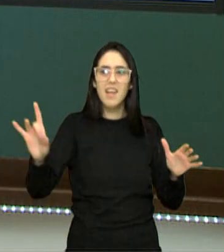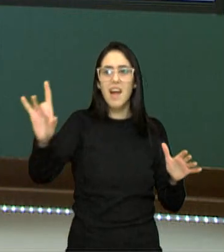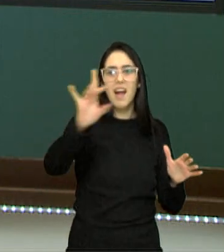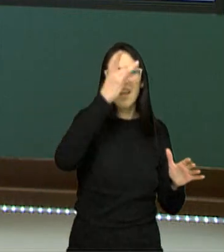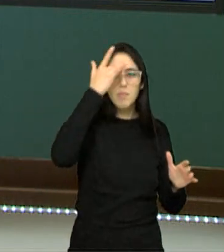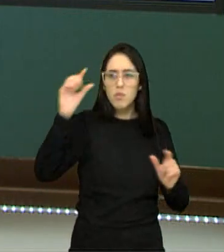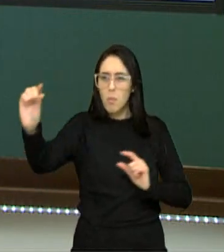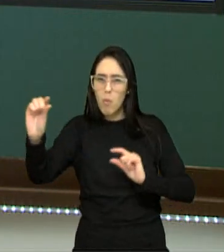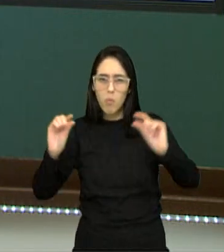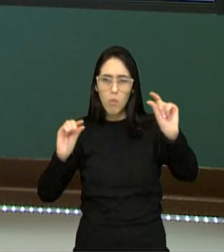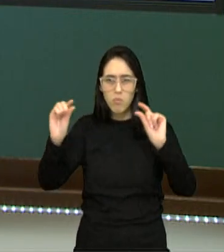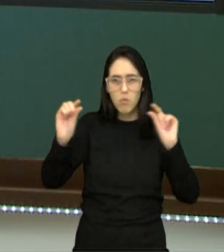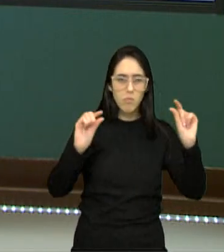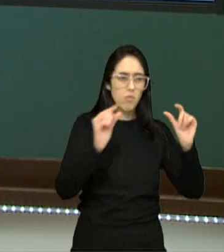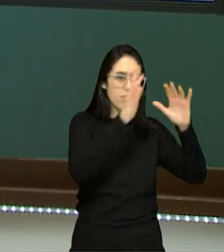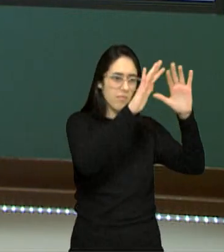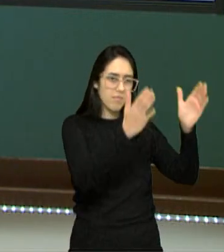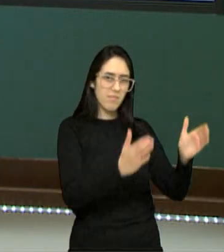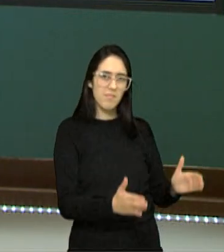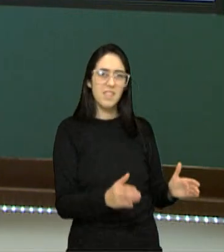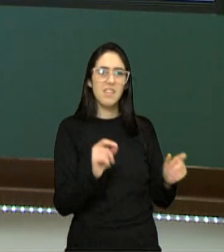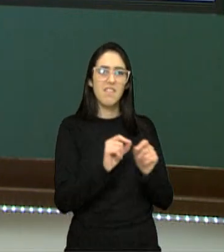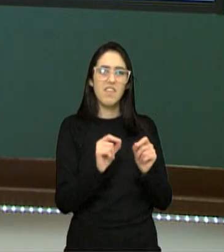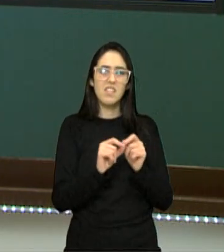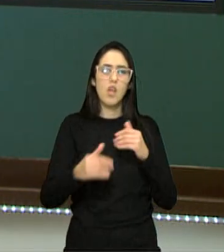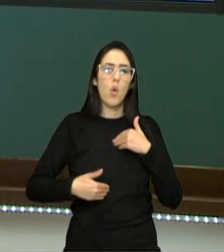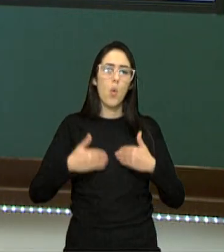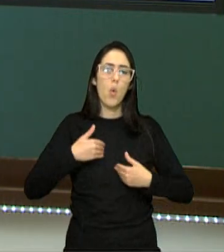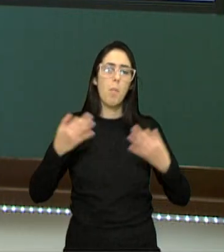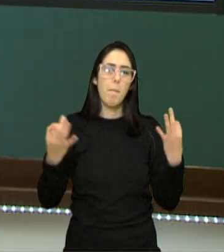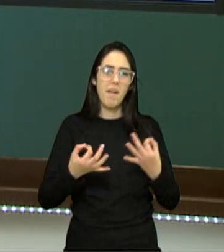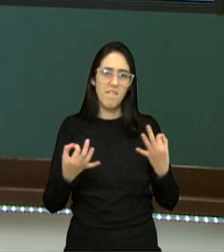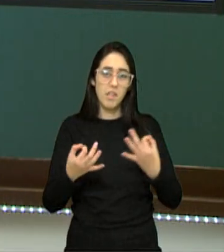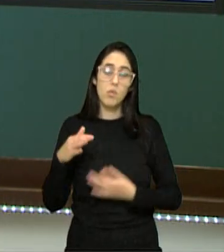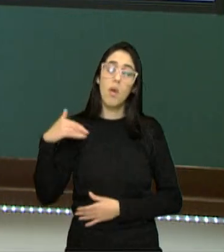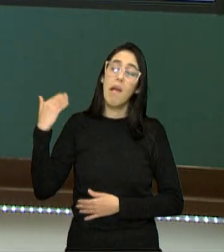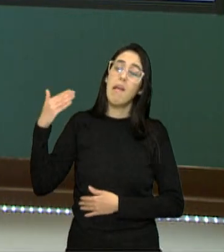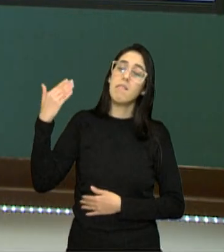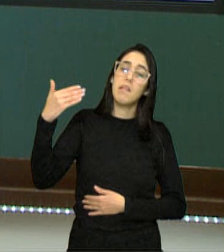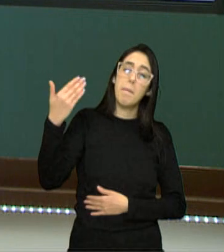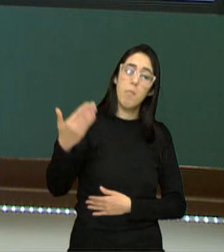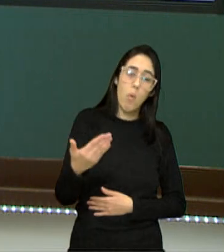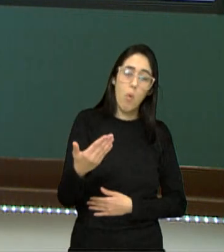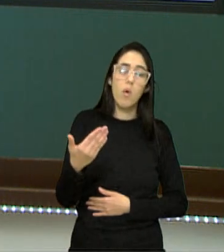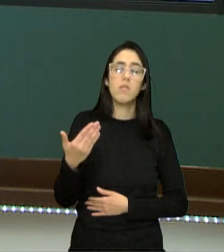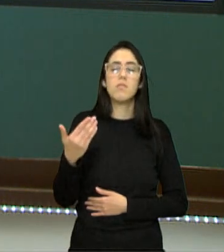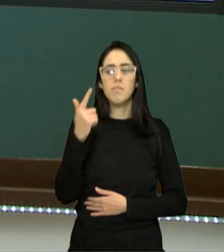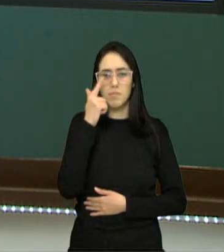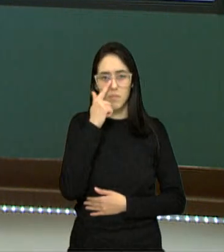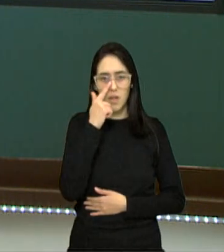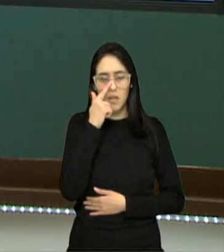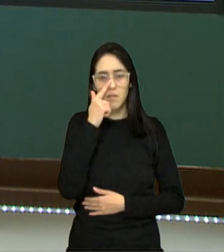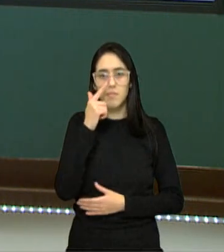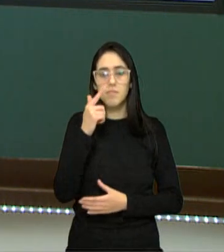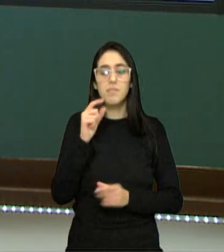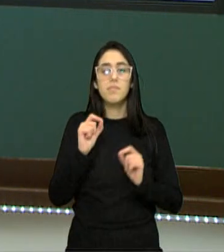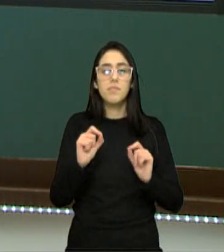escultura, para criar uma ideia de corpo perfeito. Mais à frente, ainda na Grécia Antiga, houve